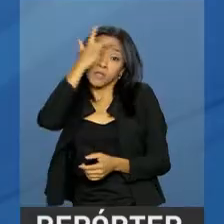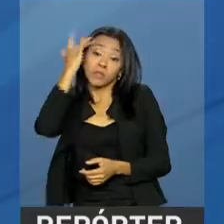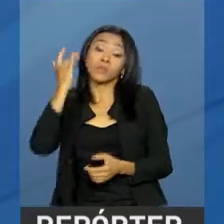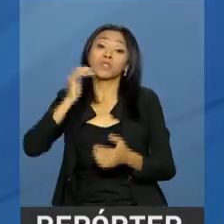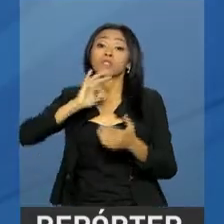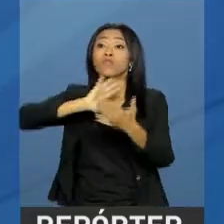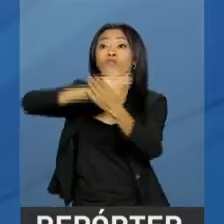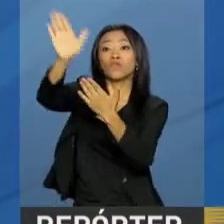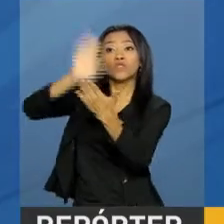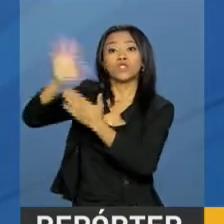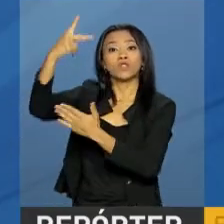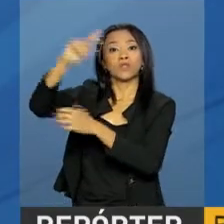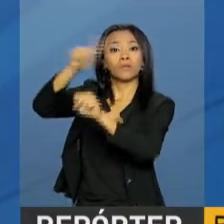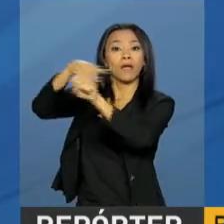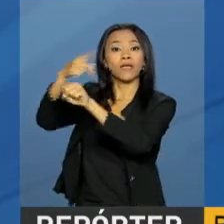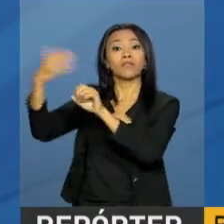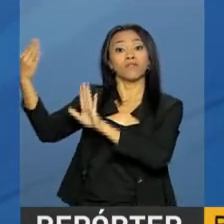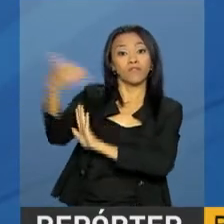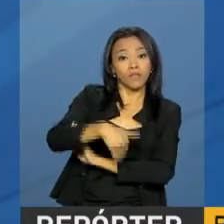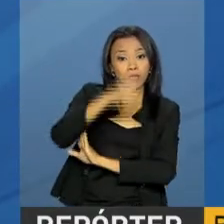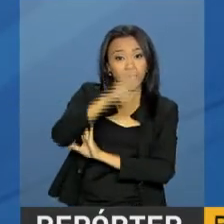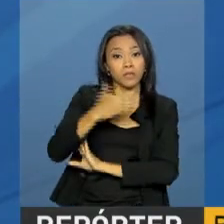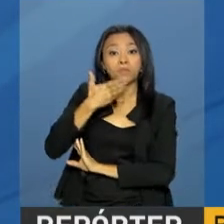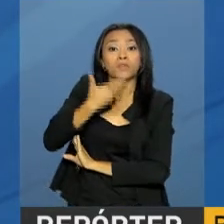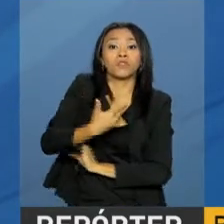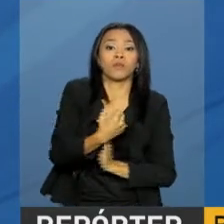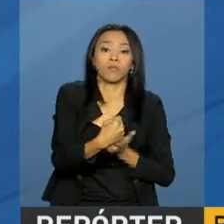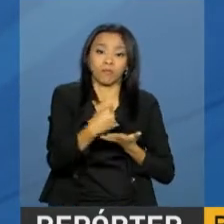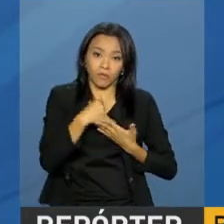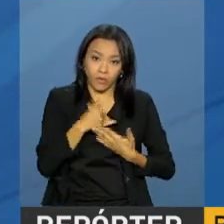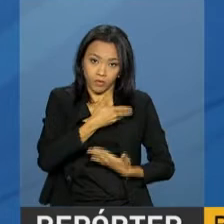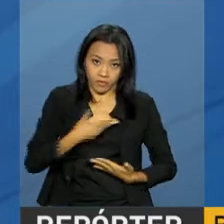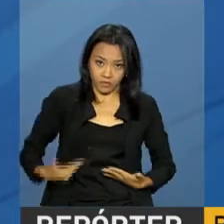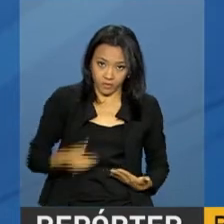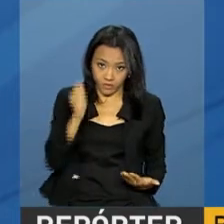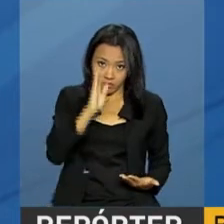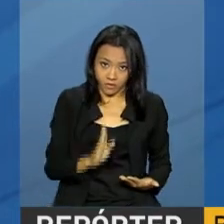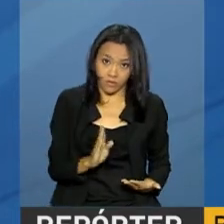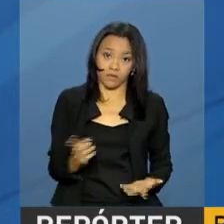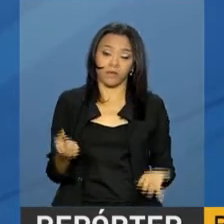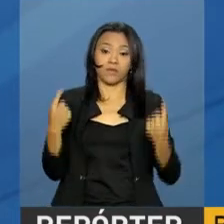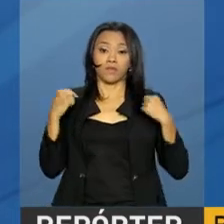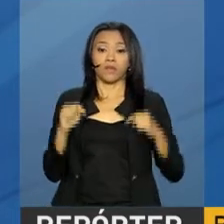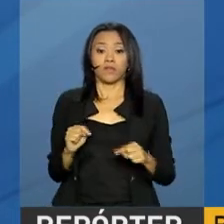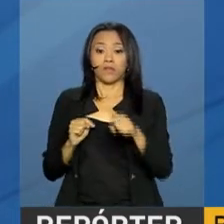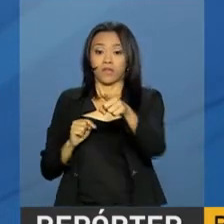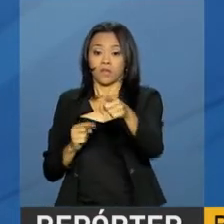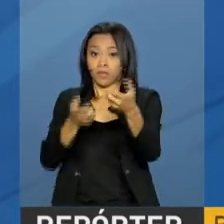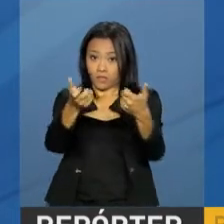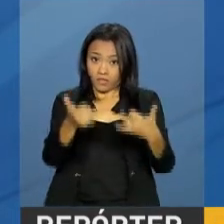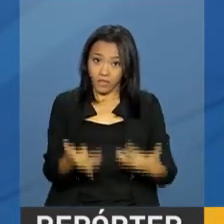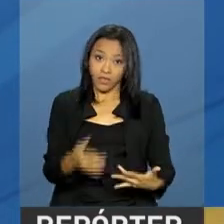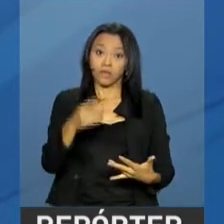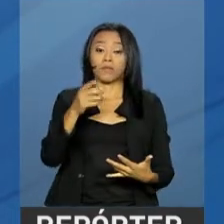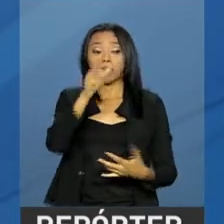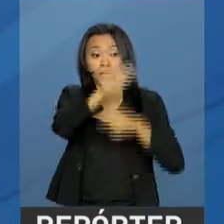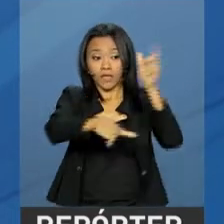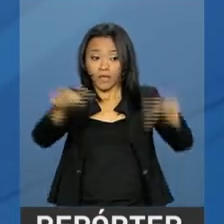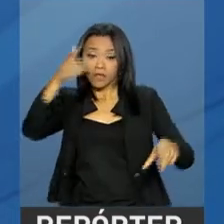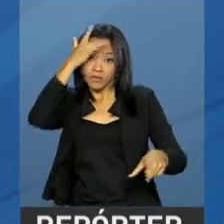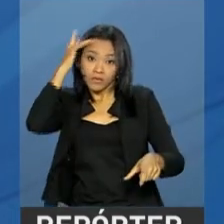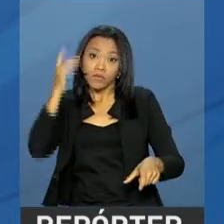atende tanto a expectativa de os migrantes terem documento adequado para